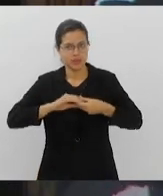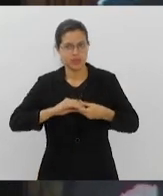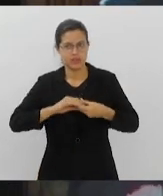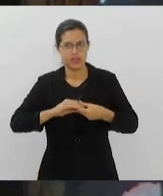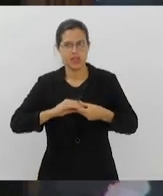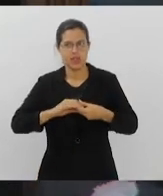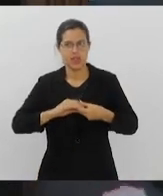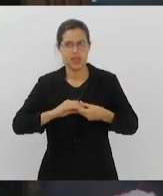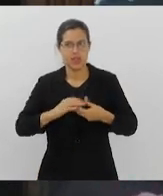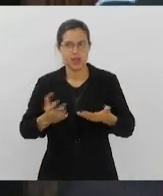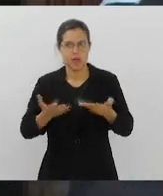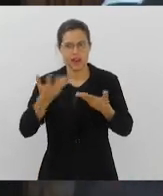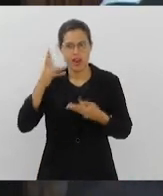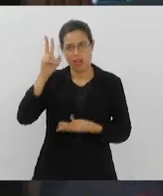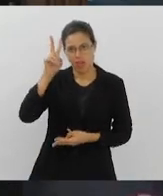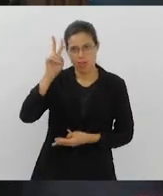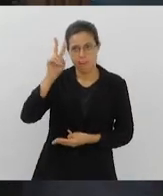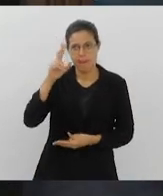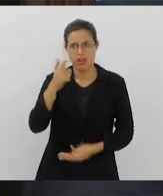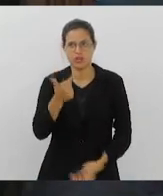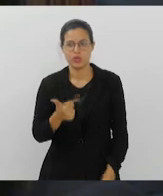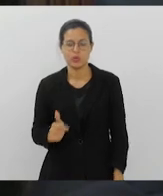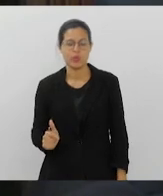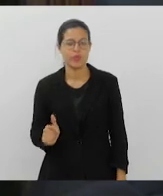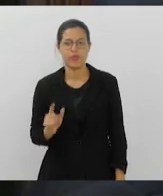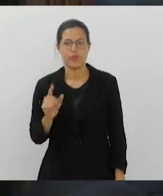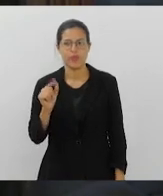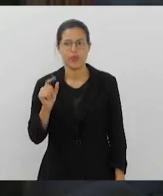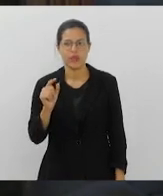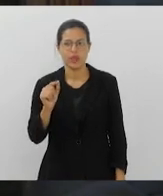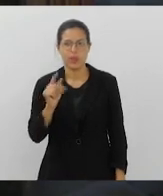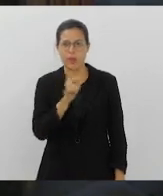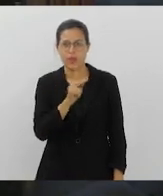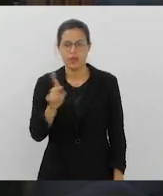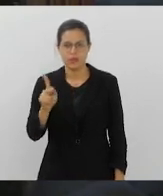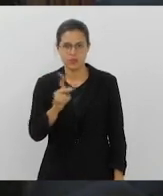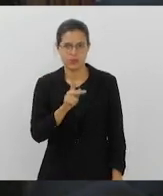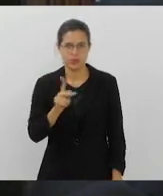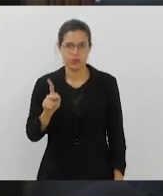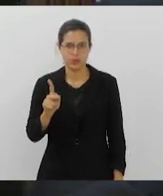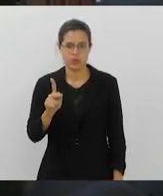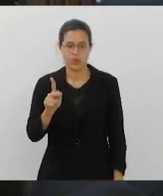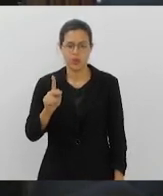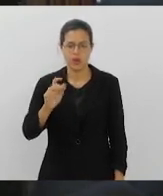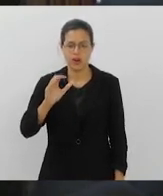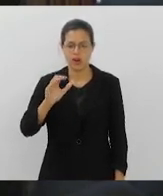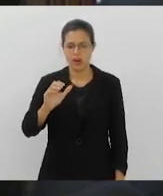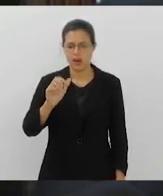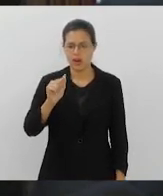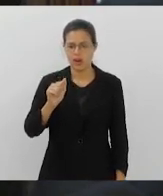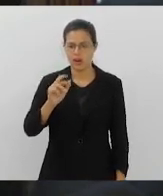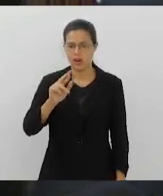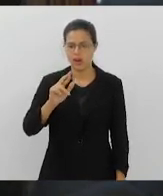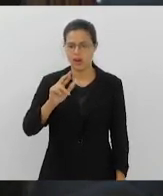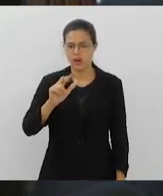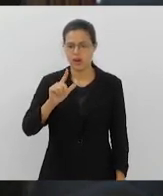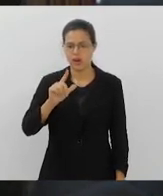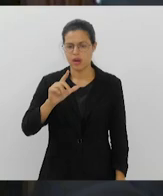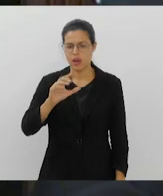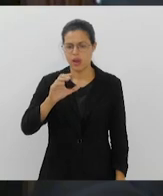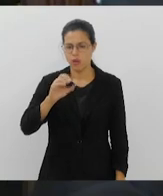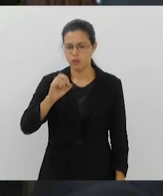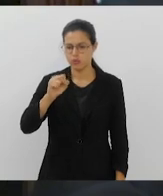eu quero relembrar o nosso querido grão-mestre Carlos Robson Grace, que é com quem eu sinto muita falta de estar